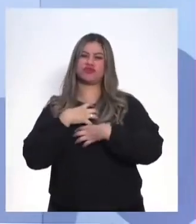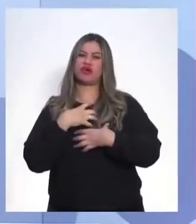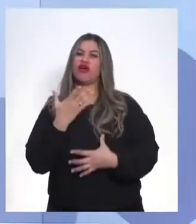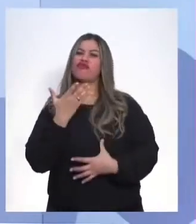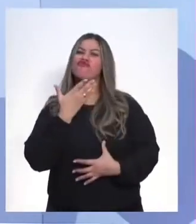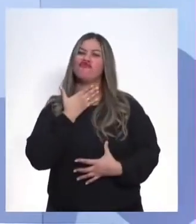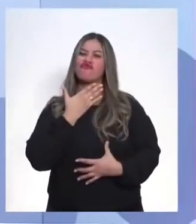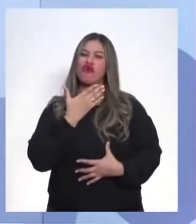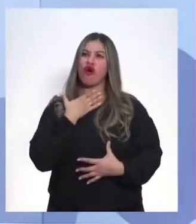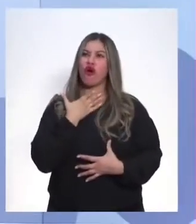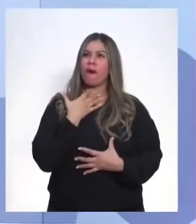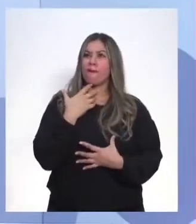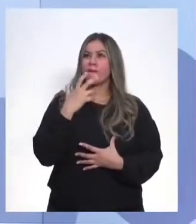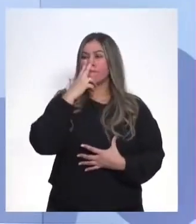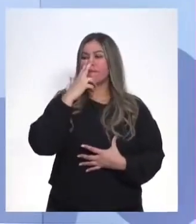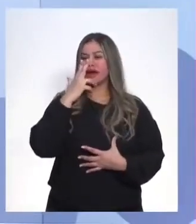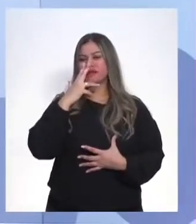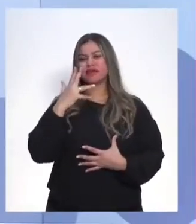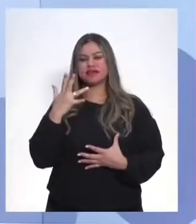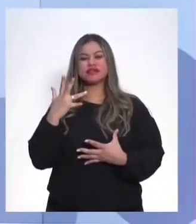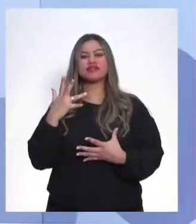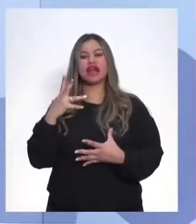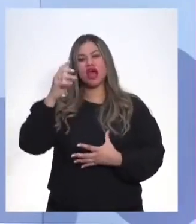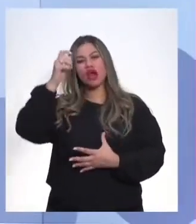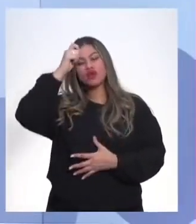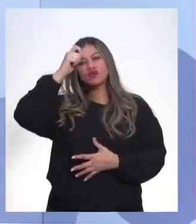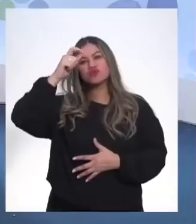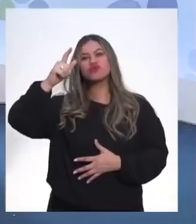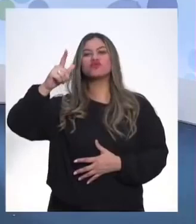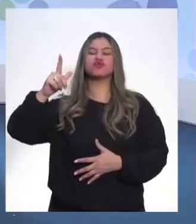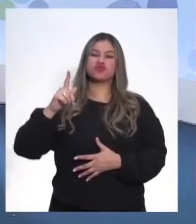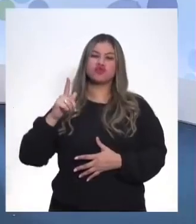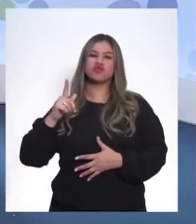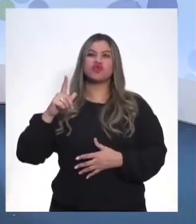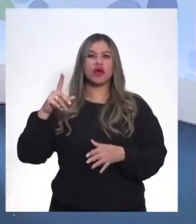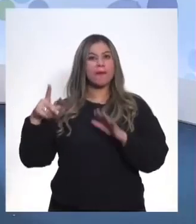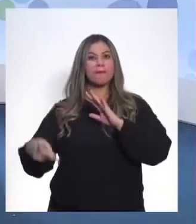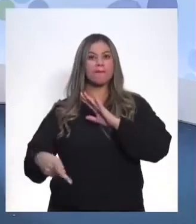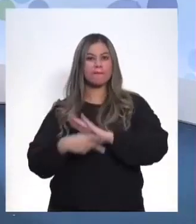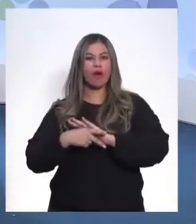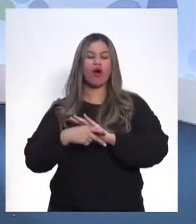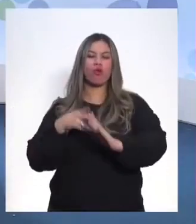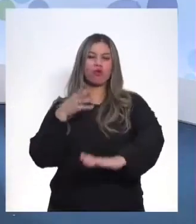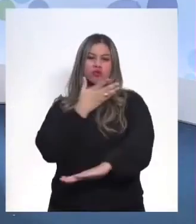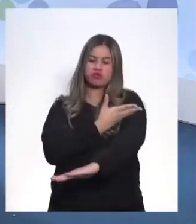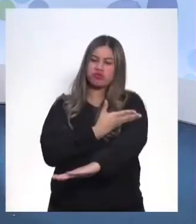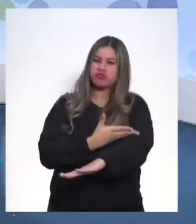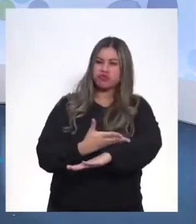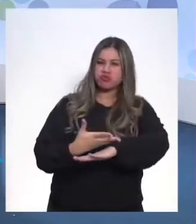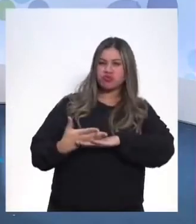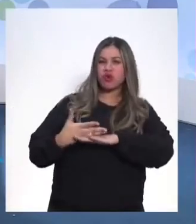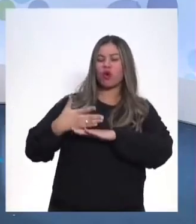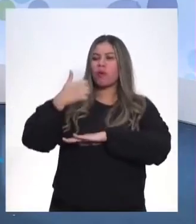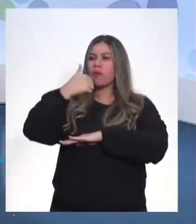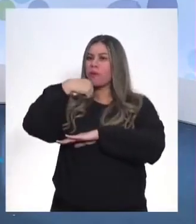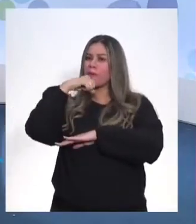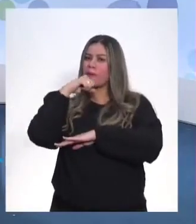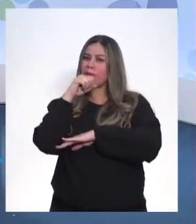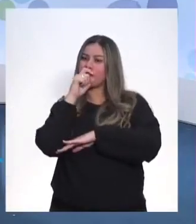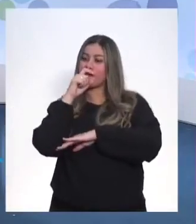ao jeito de falar do nordestino. A cultura, A né? Essa cultura. cultura empregada realmente, a tradição de pai para filho e